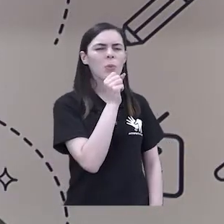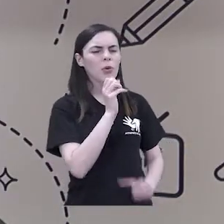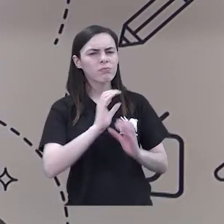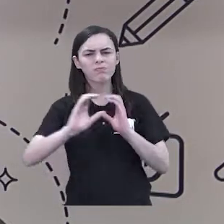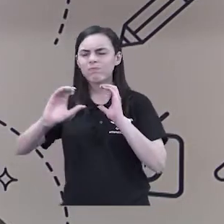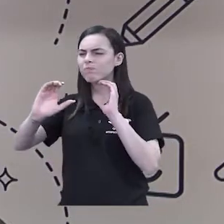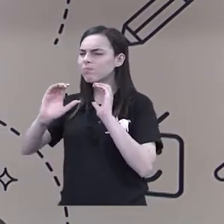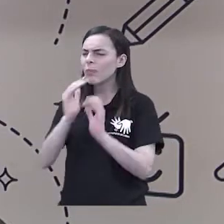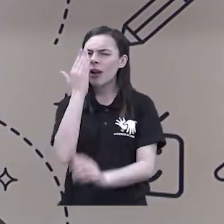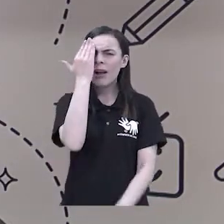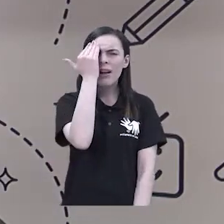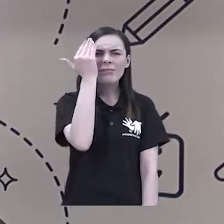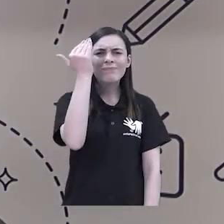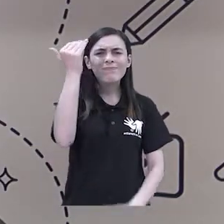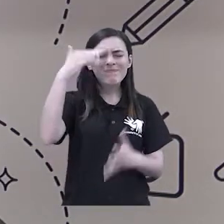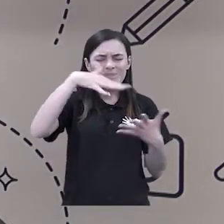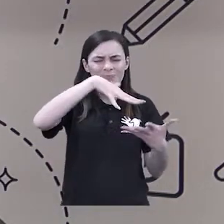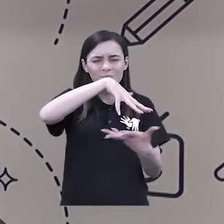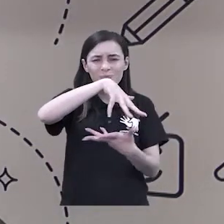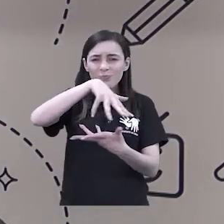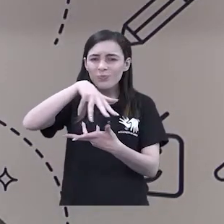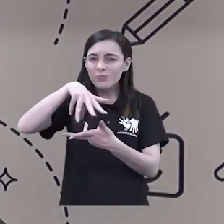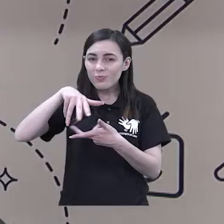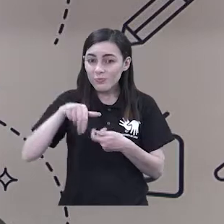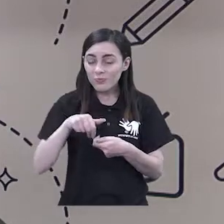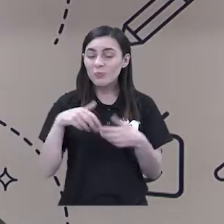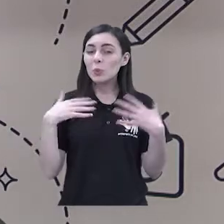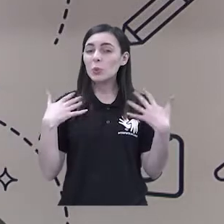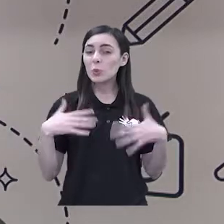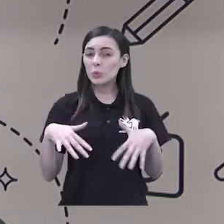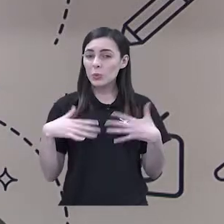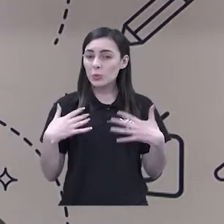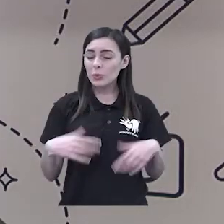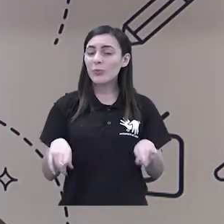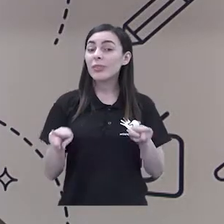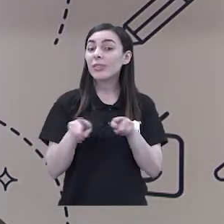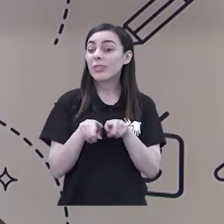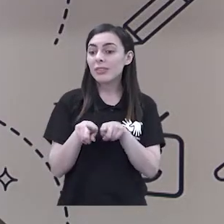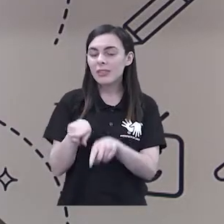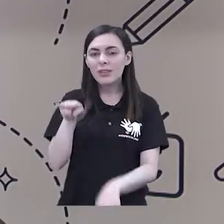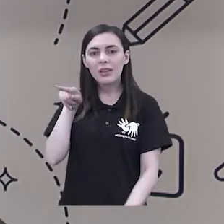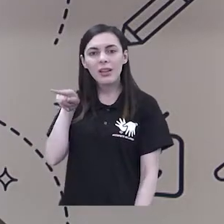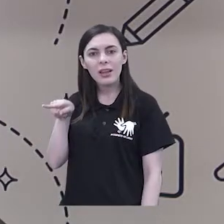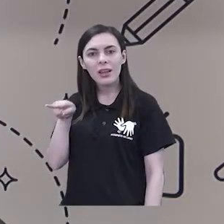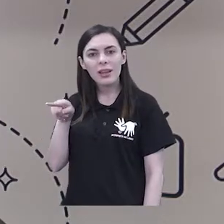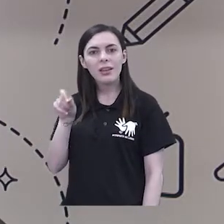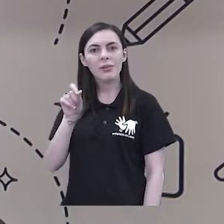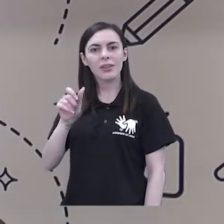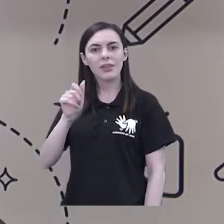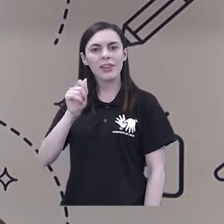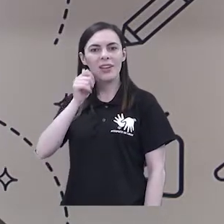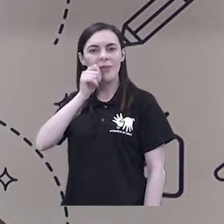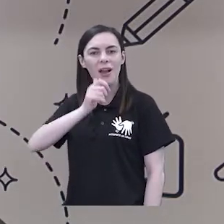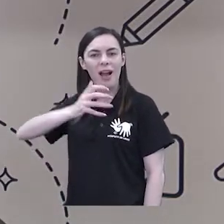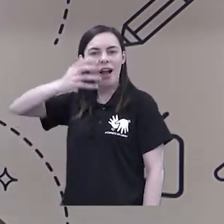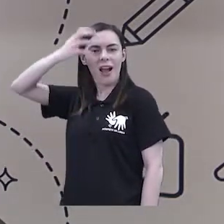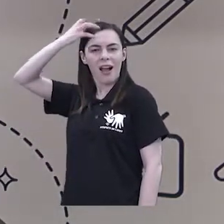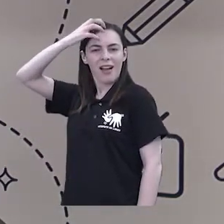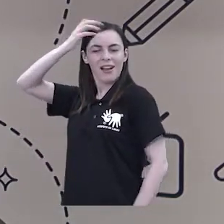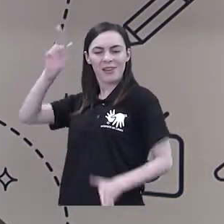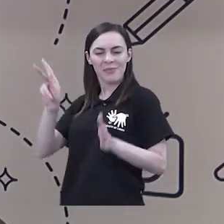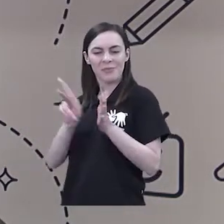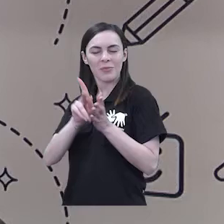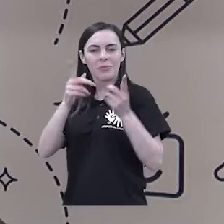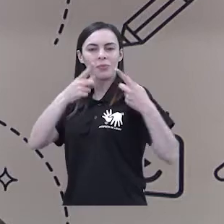mais conhecidas do mundo inteiro. Ela é considerada a rainha do